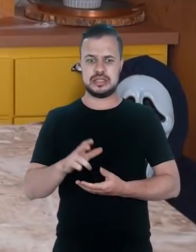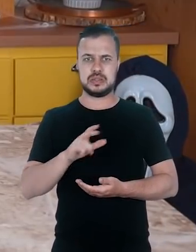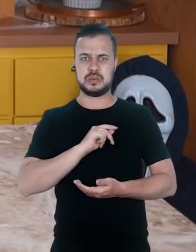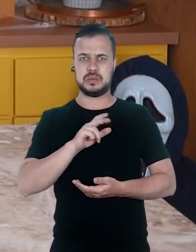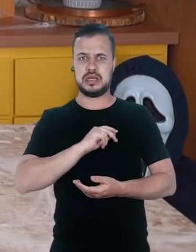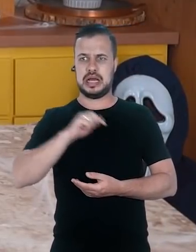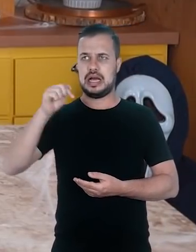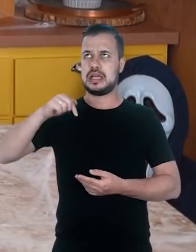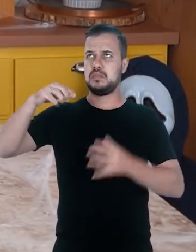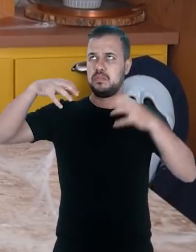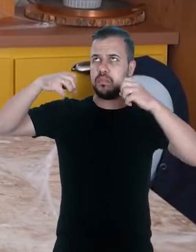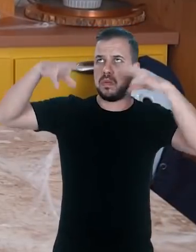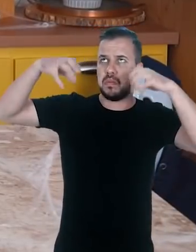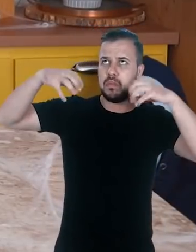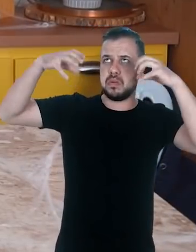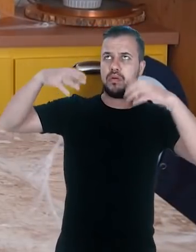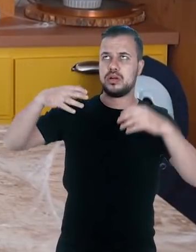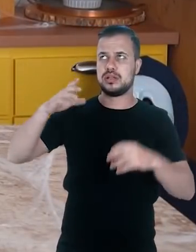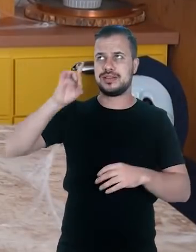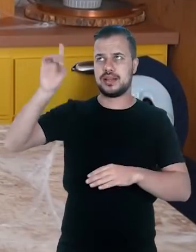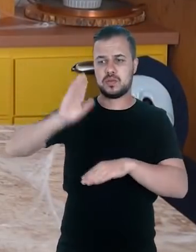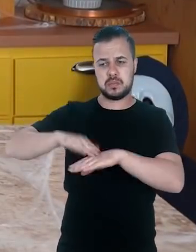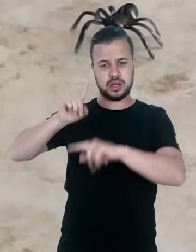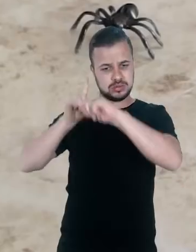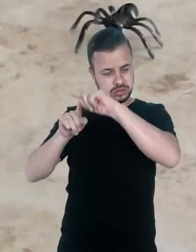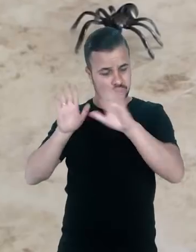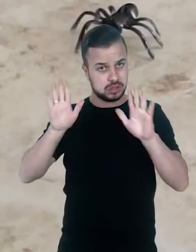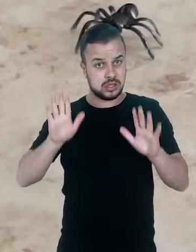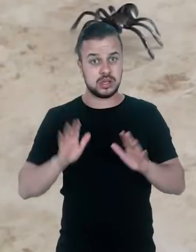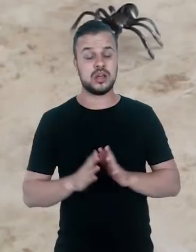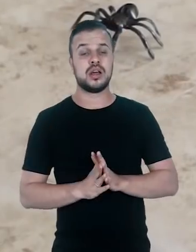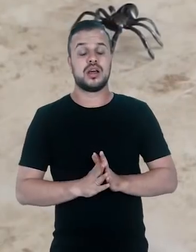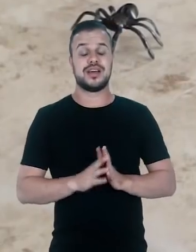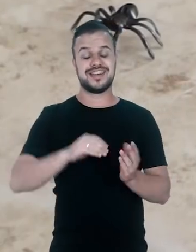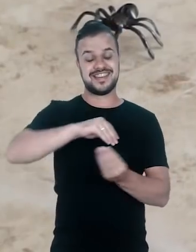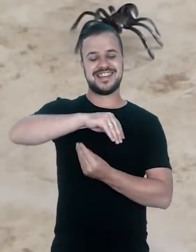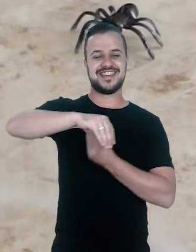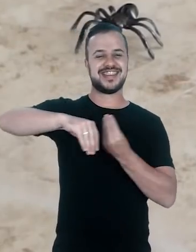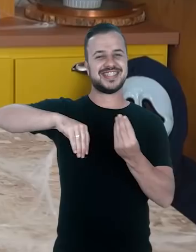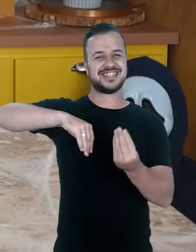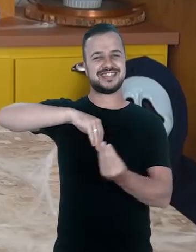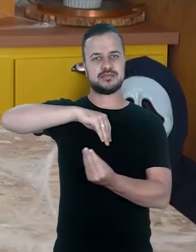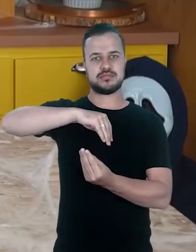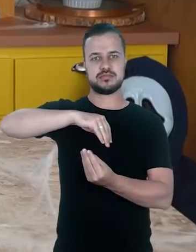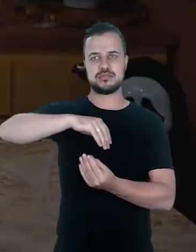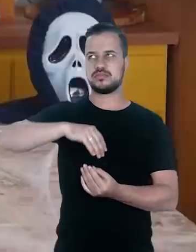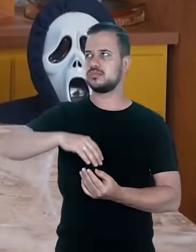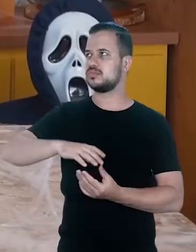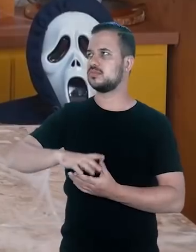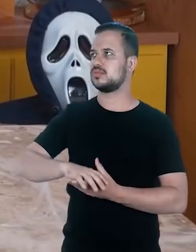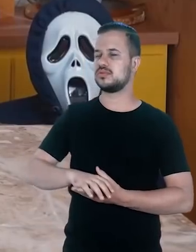Nossa, tá dando umas quedas de energia aqui, Deus é mais, viu? Aqui, ó, agora você vai misturar bem.